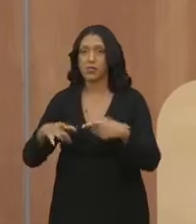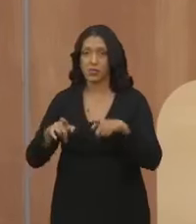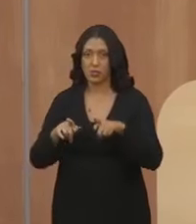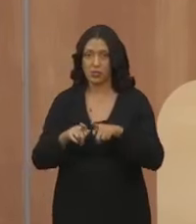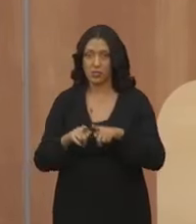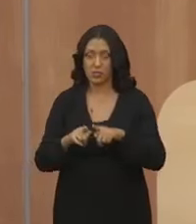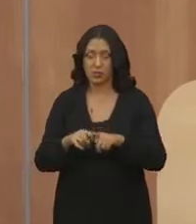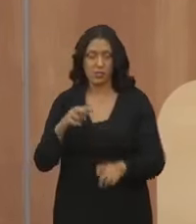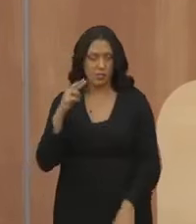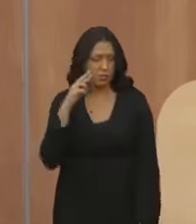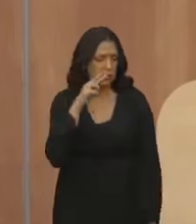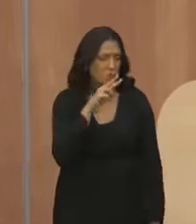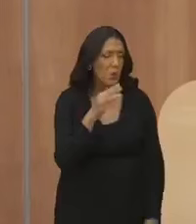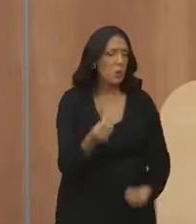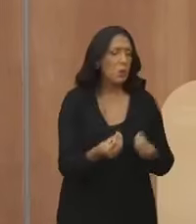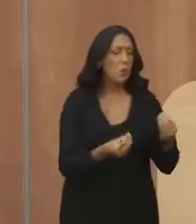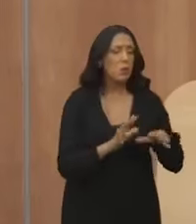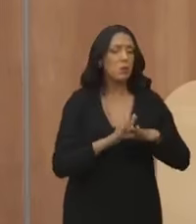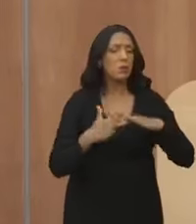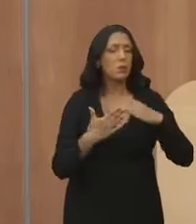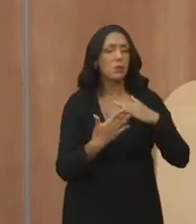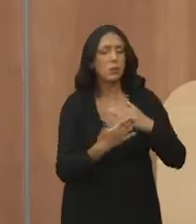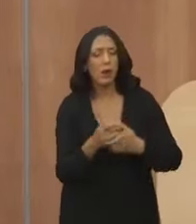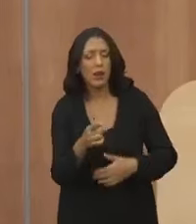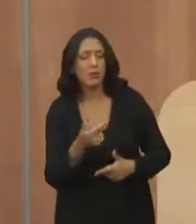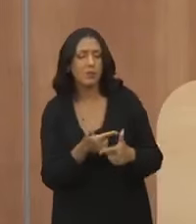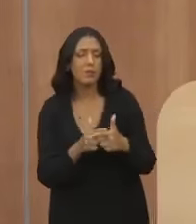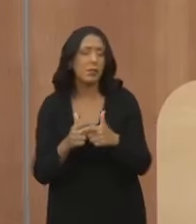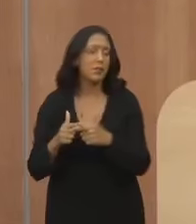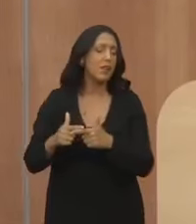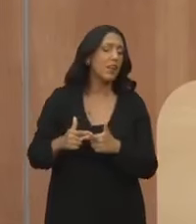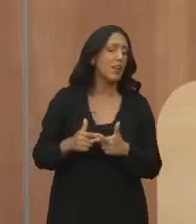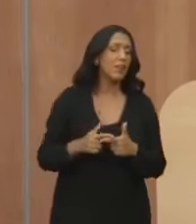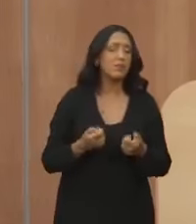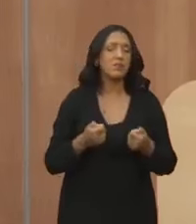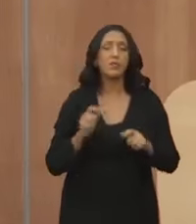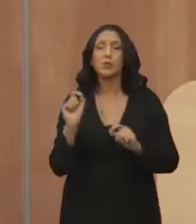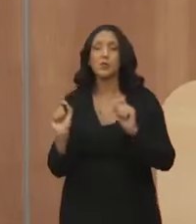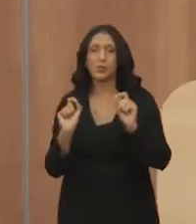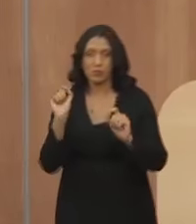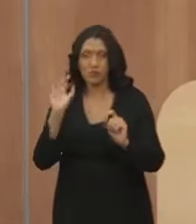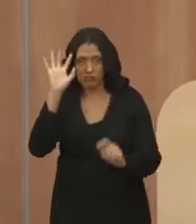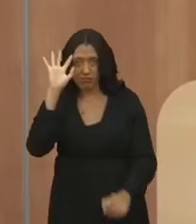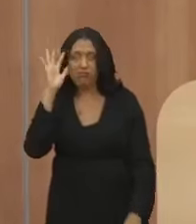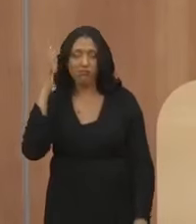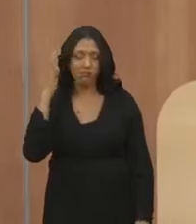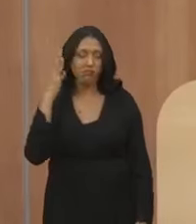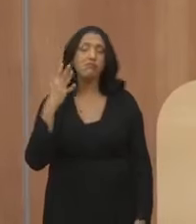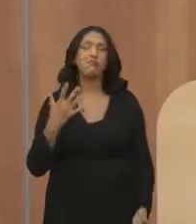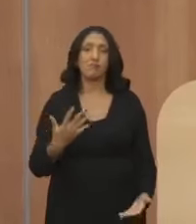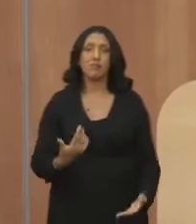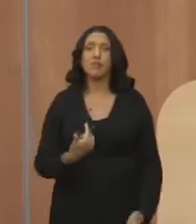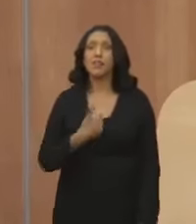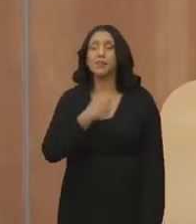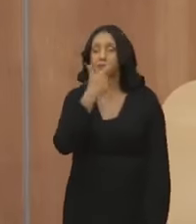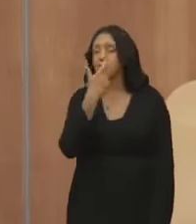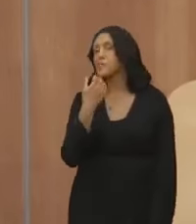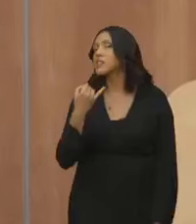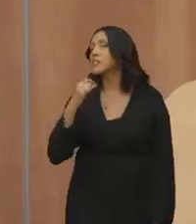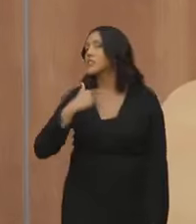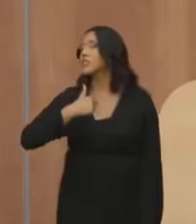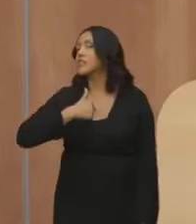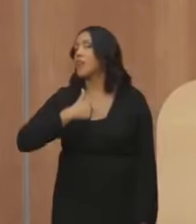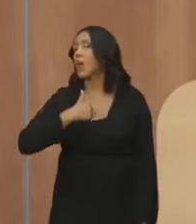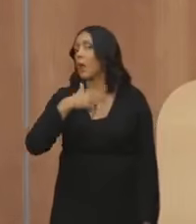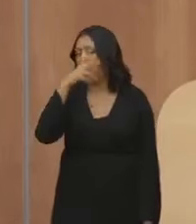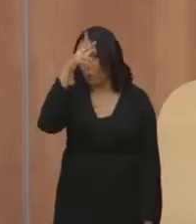outras palavras. Ora, eu como prefeito da cidade, eu como diretor,